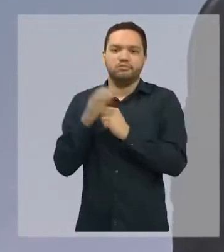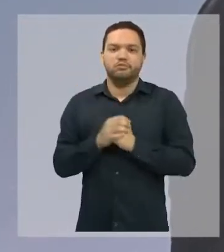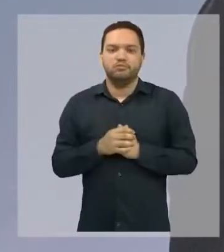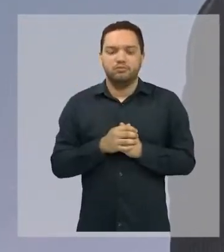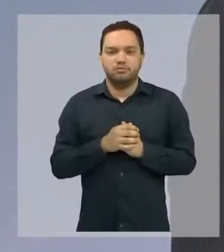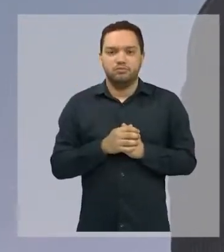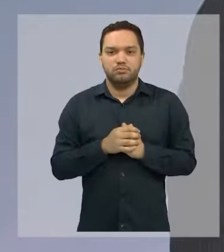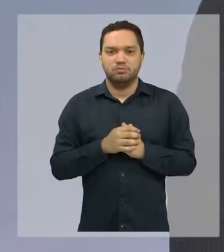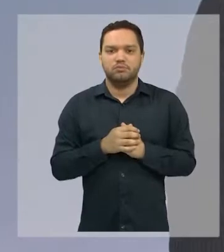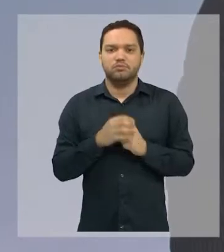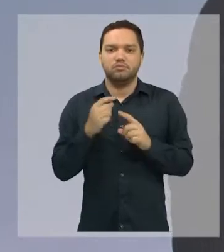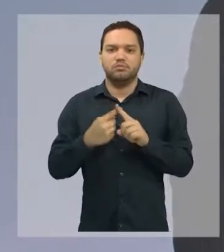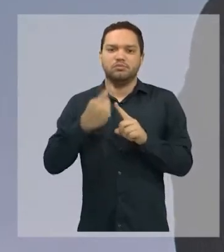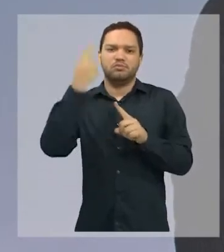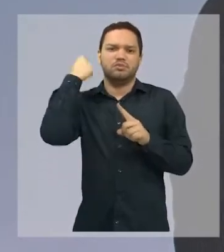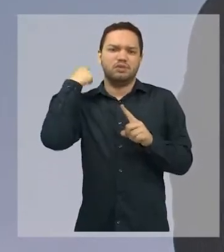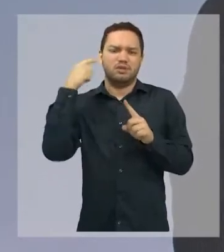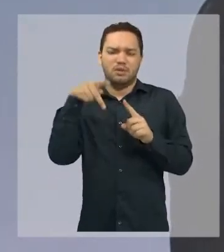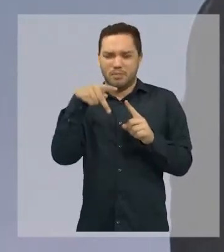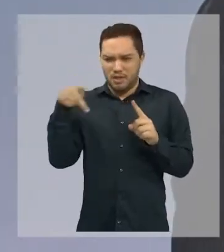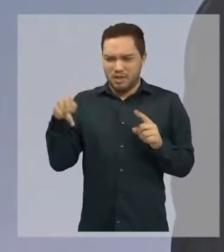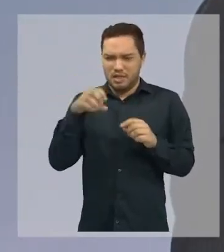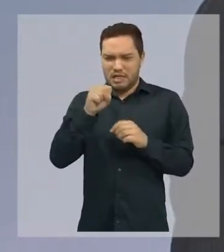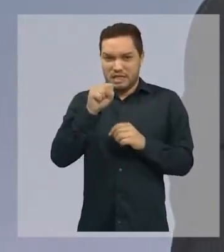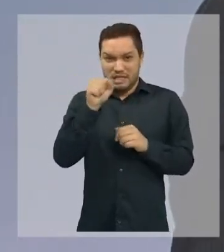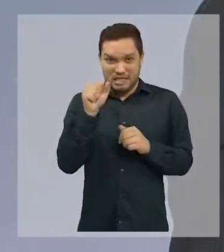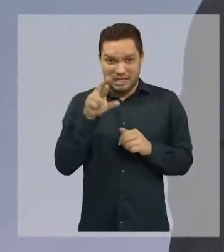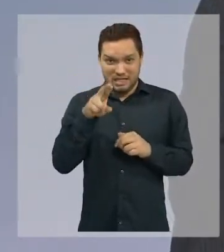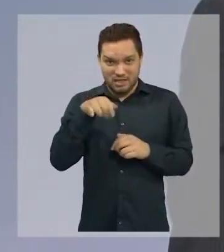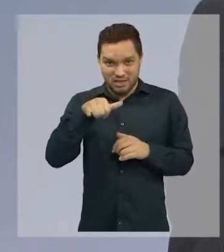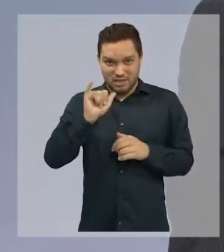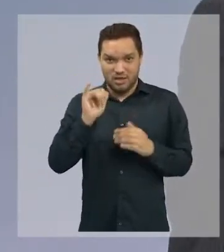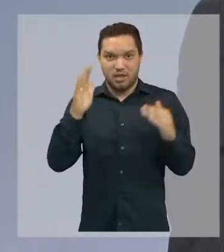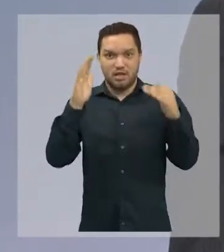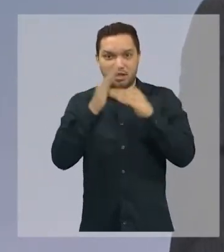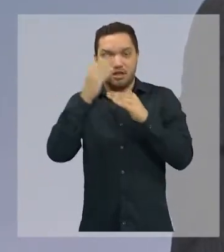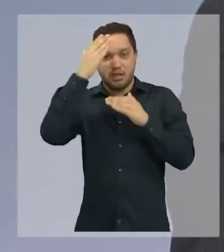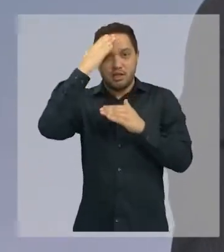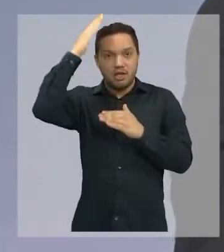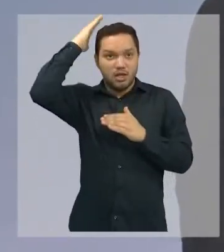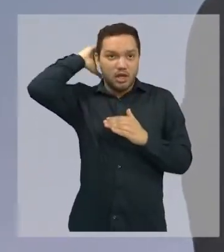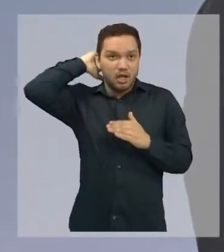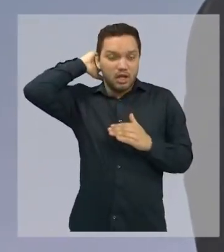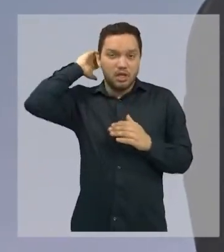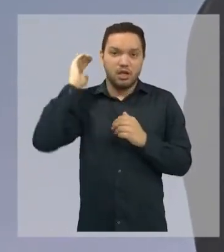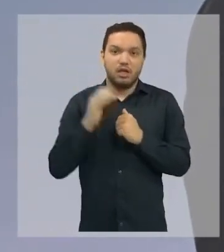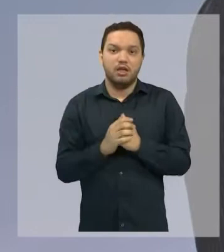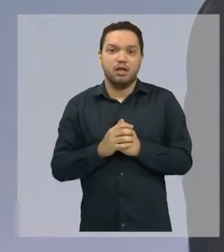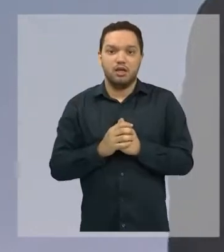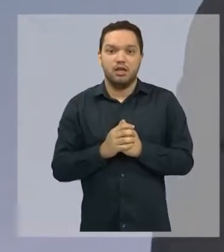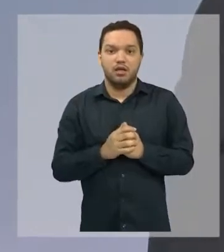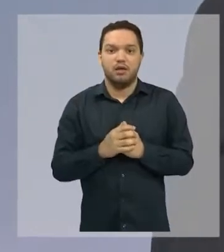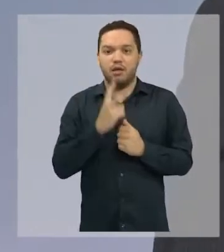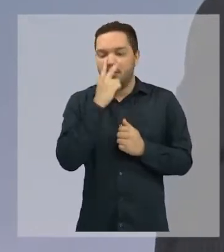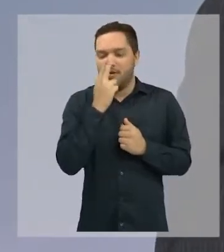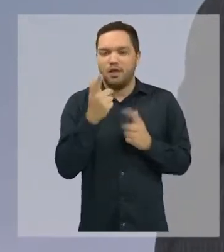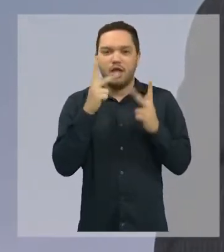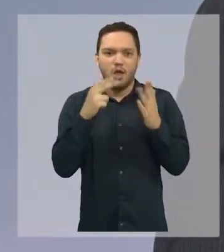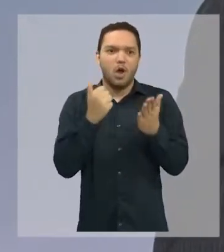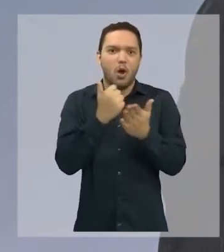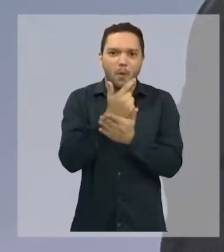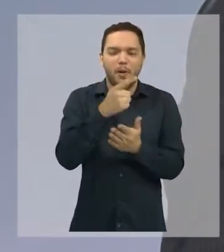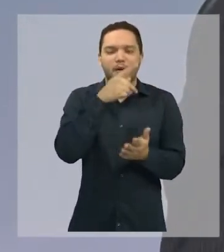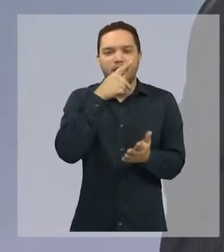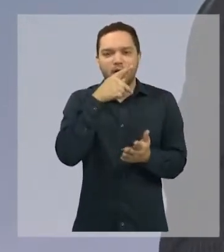querer dourar a pílula aqui. O que existia desde o Sarney até o Temer era que se comprava os partidos políticos.